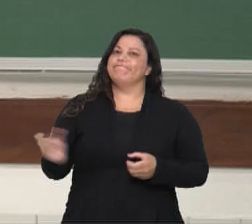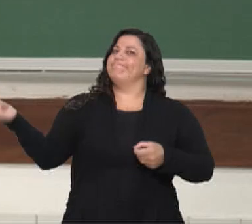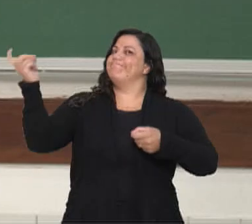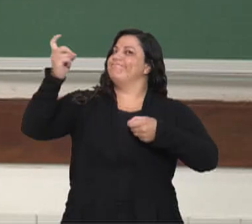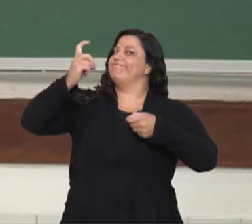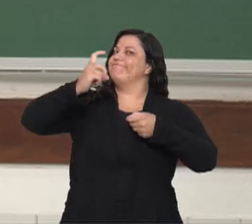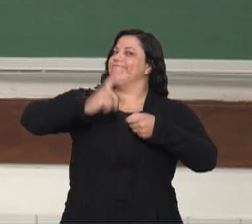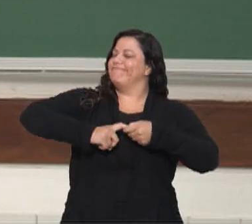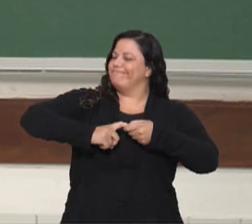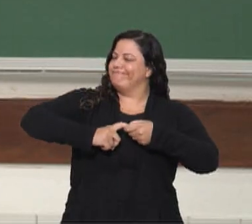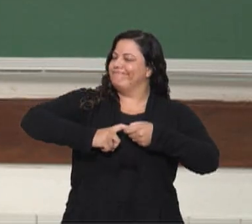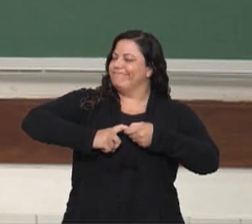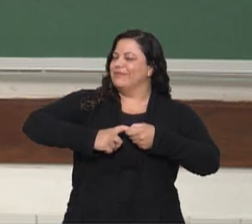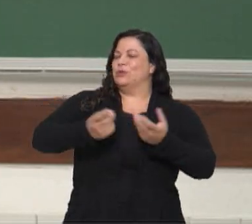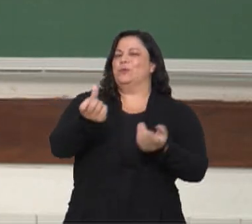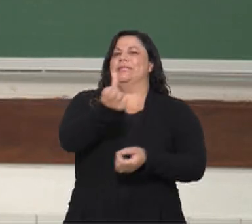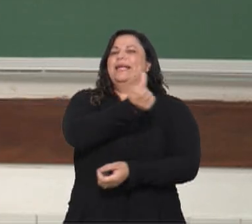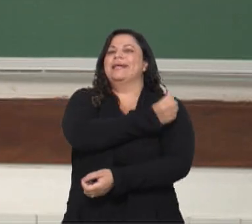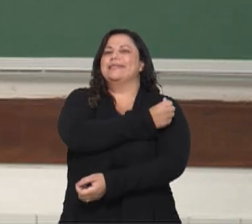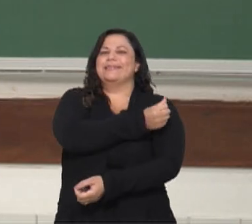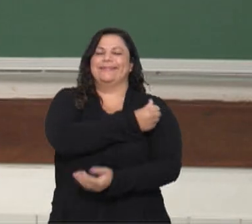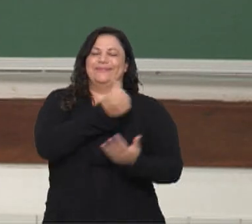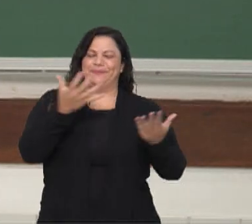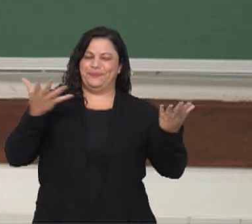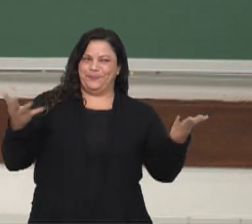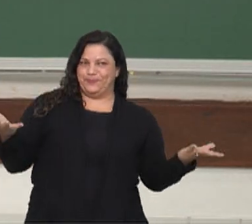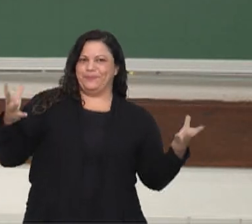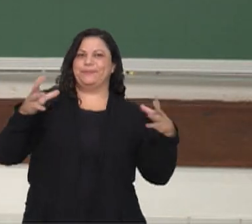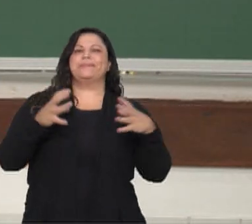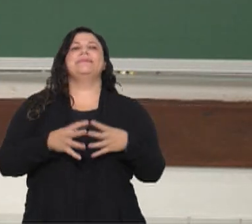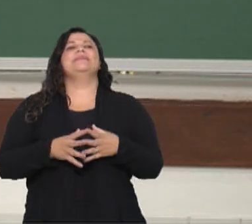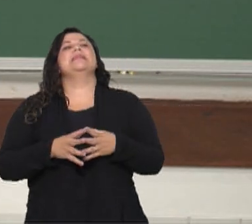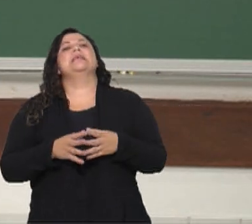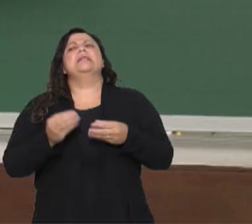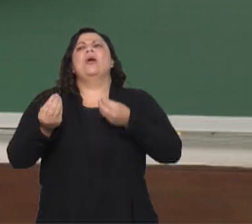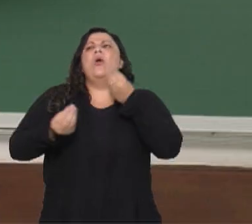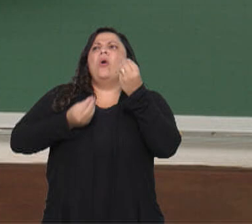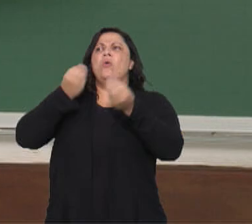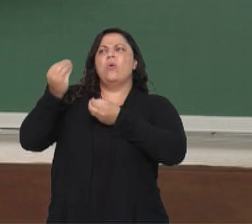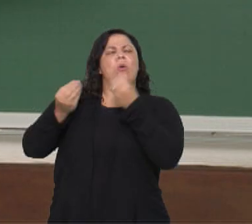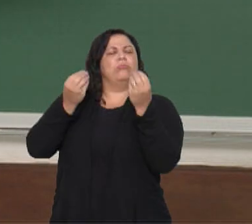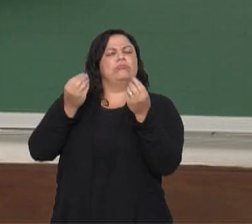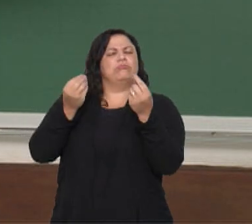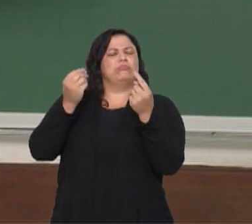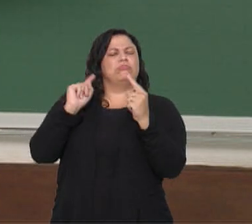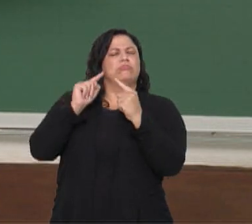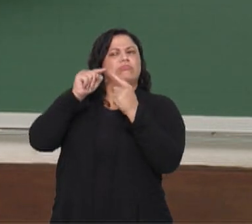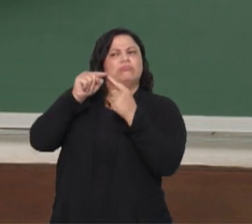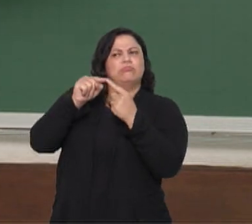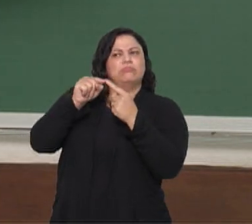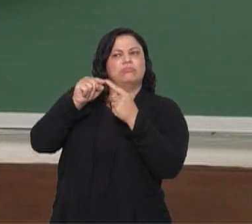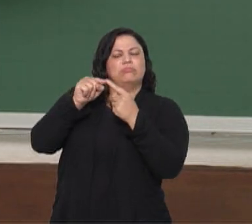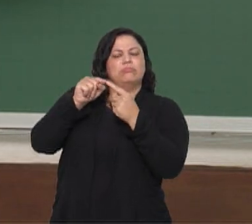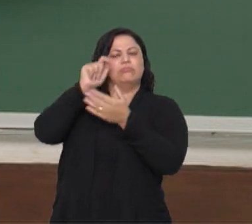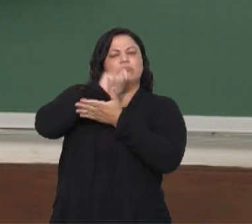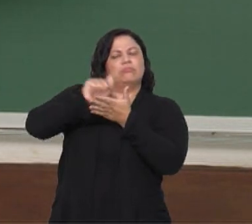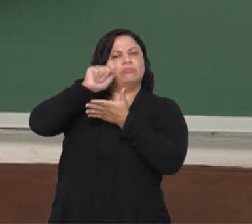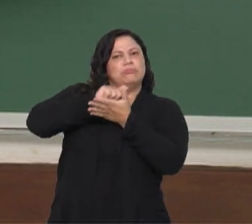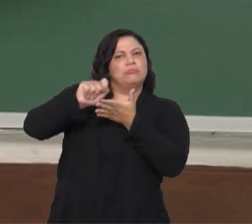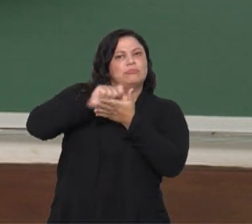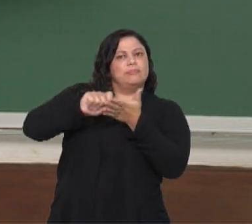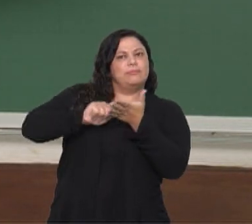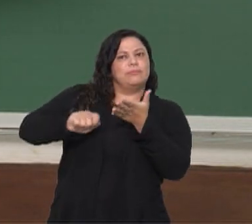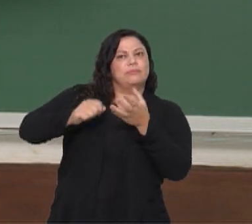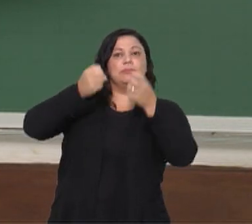Voltei, galerinha, sexto ano. E aí, como que vocês identificam e explicariam para